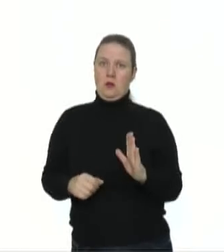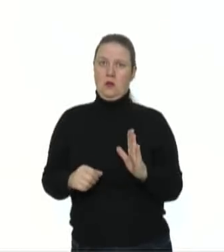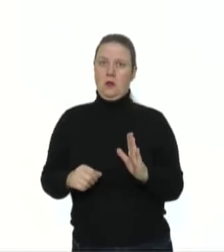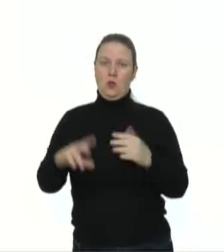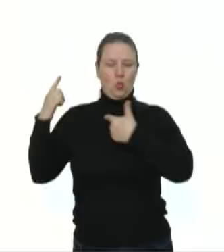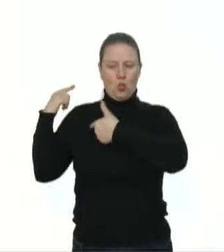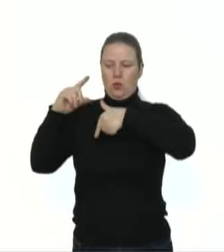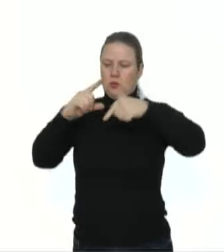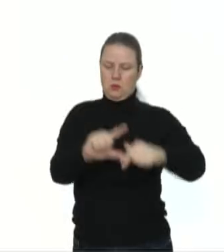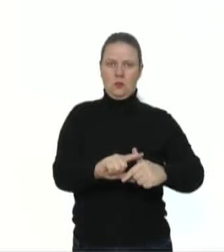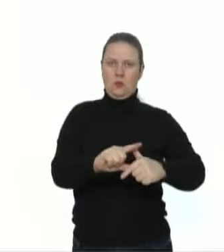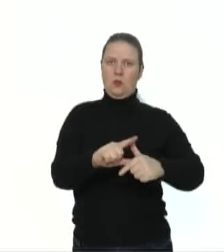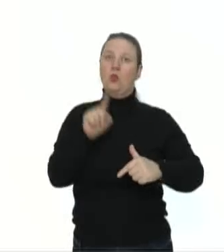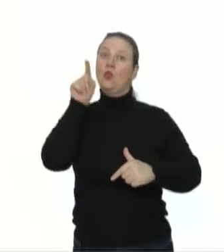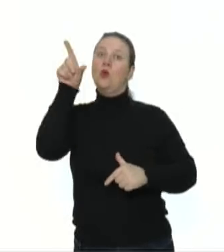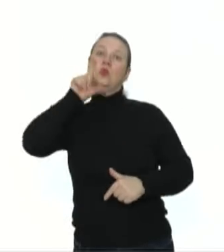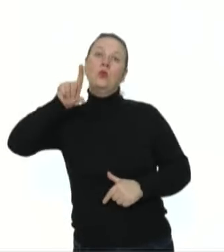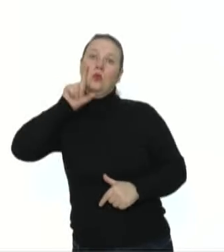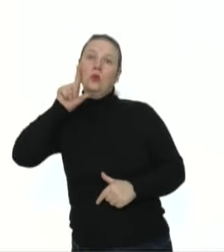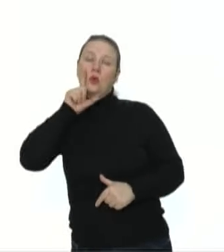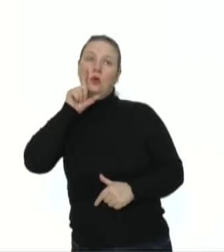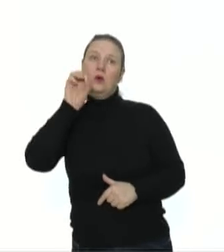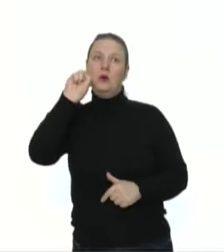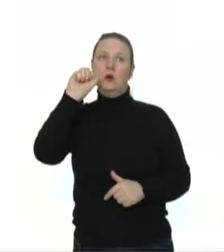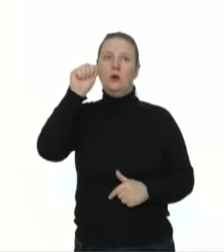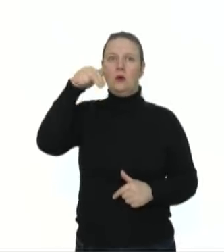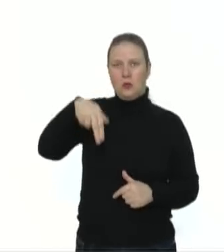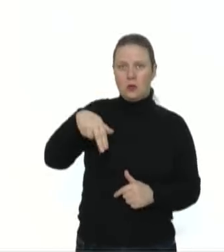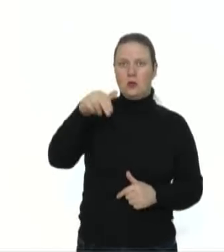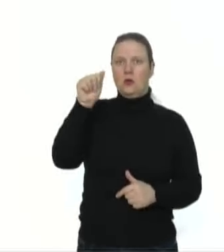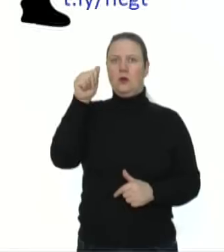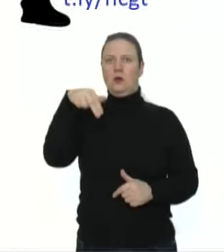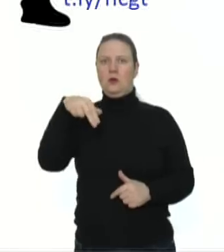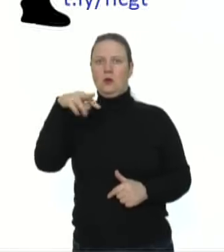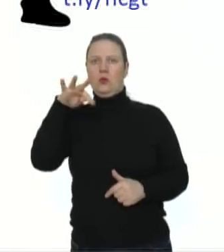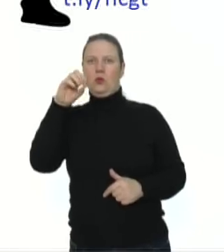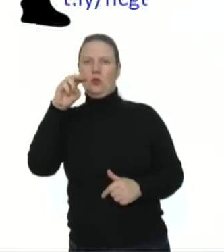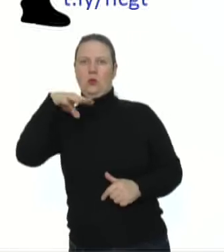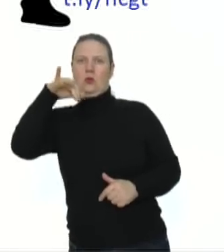tradicional campeonato americano pelo San Antonio Spurs.